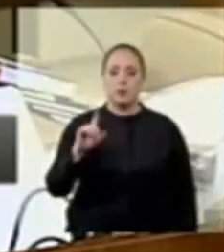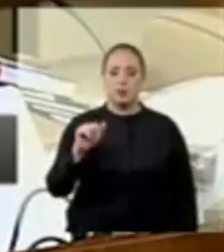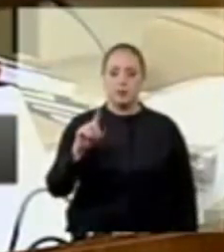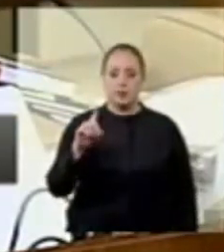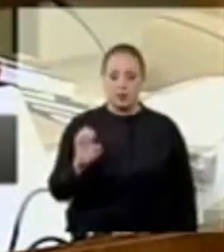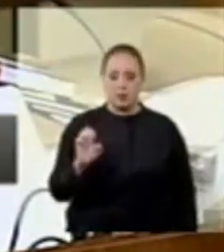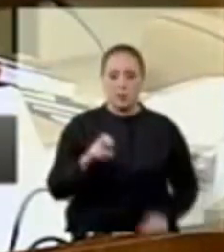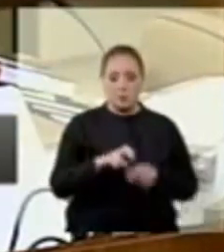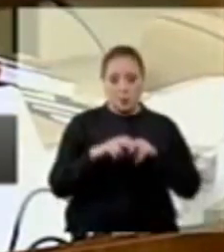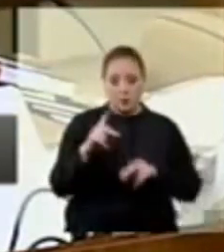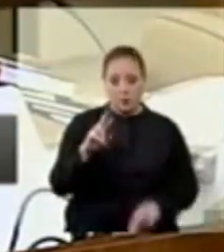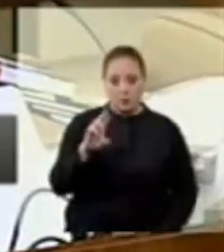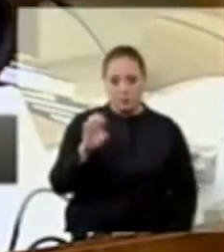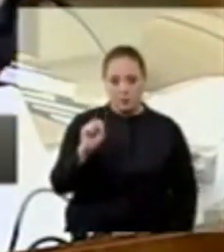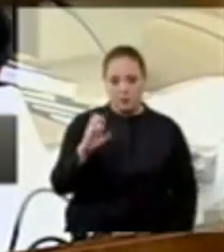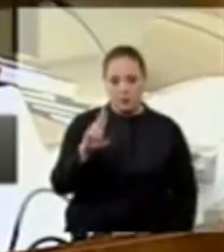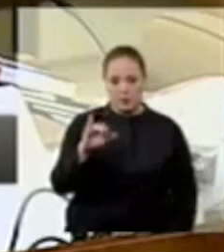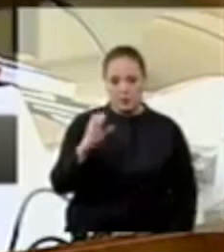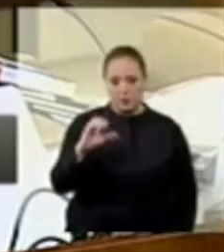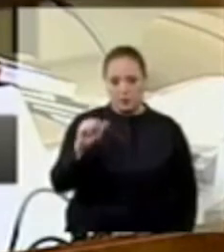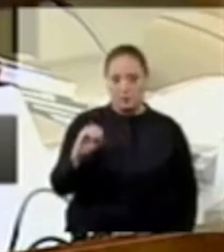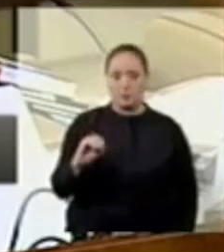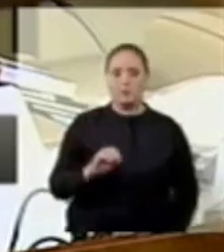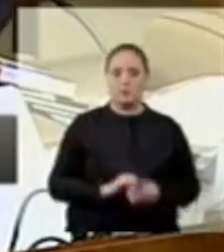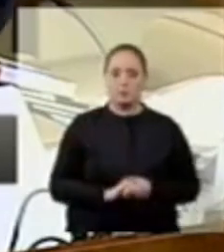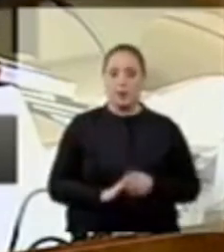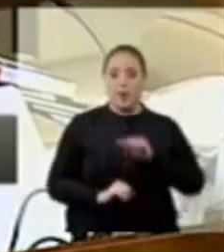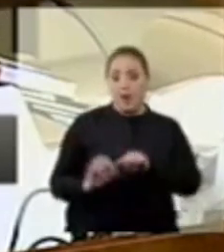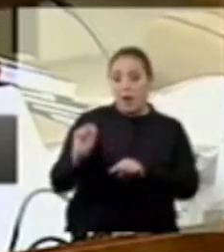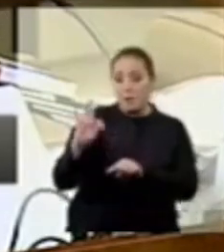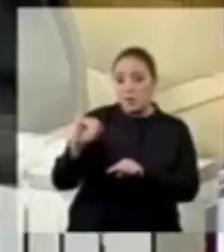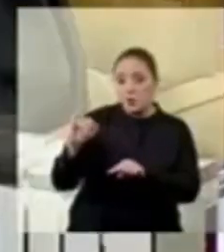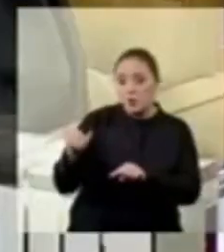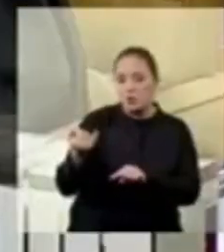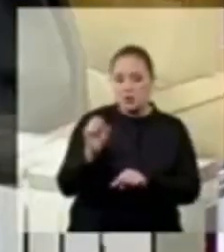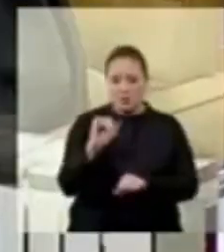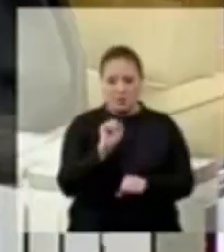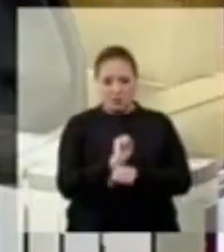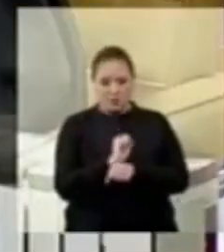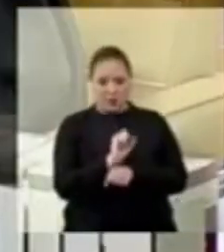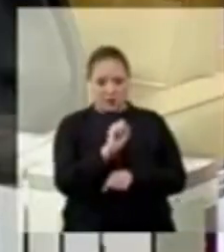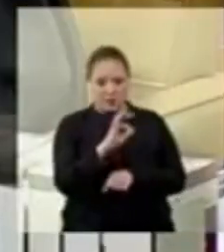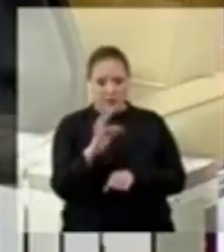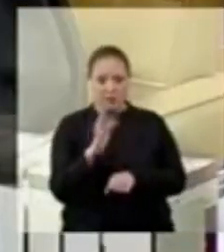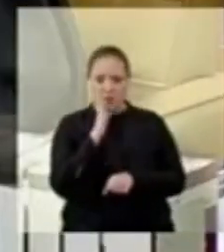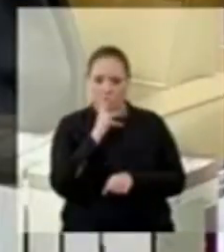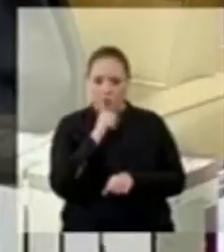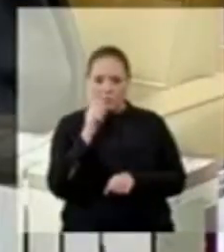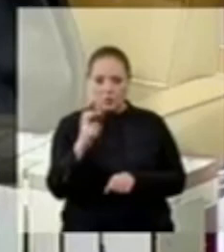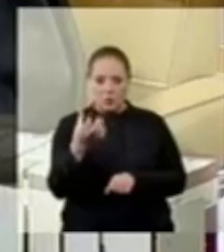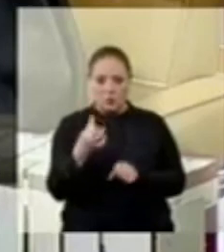stj se esperasse pelo supremo mas 156 anos de barbada